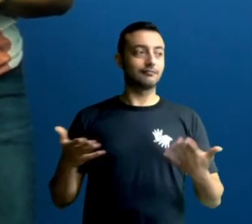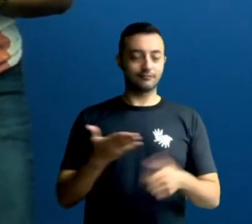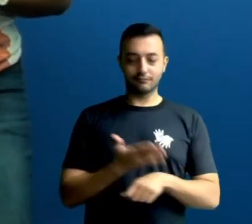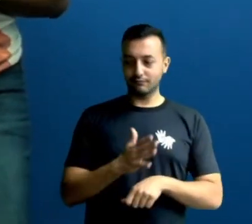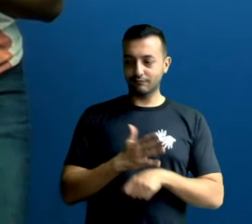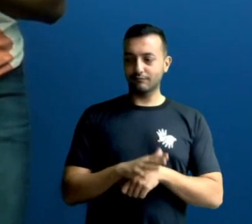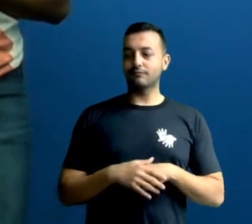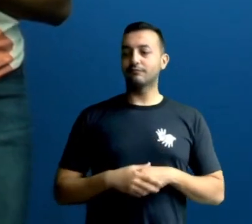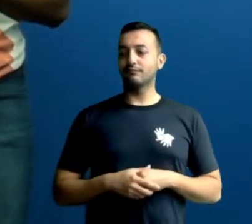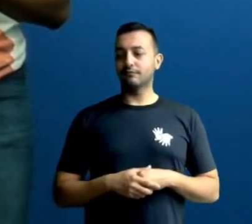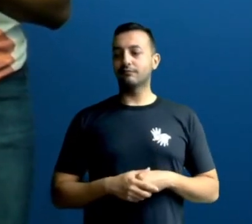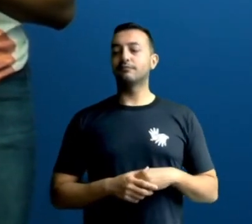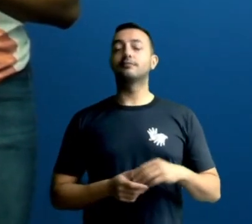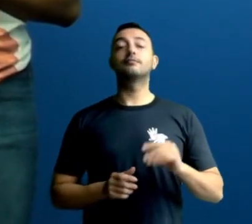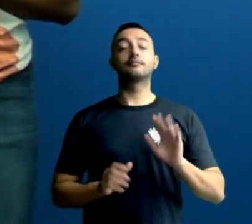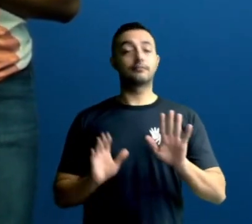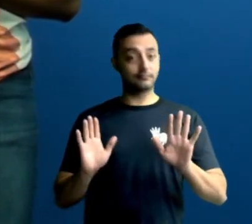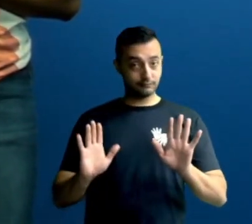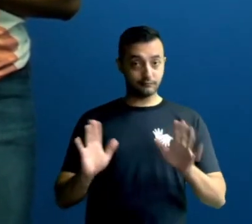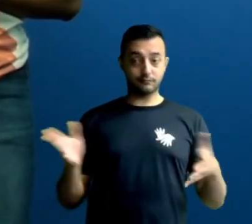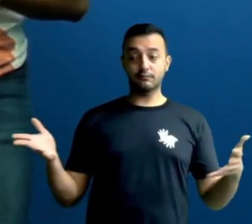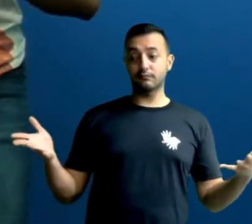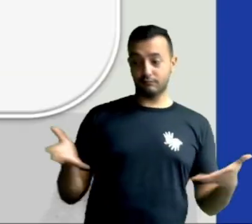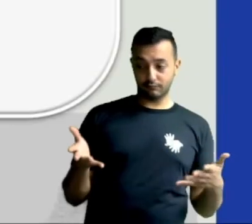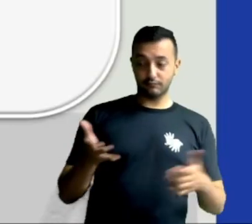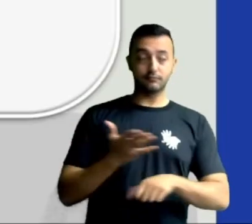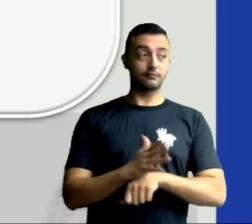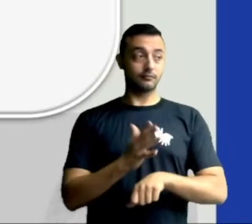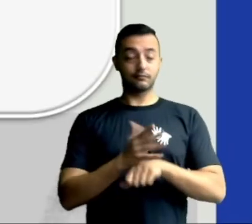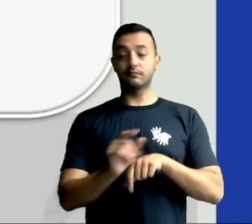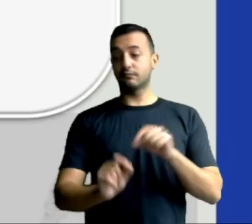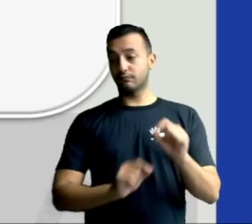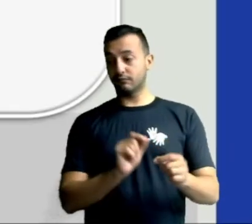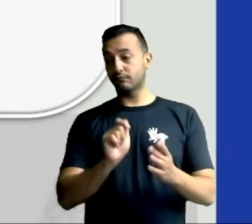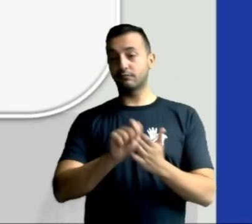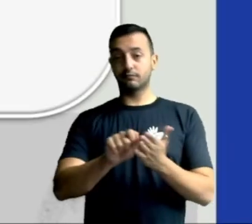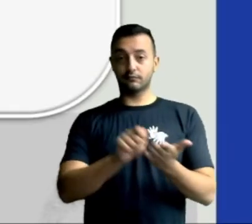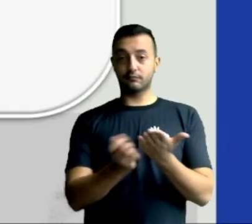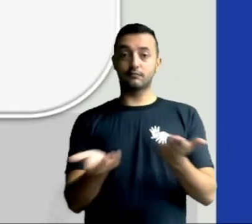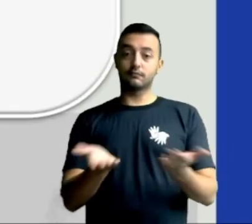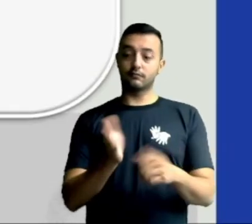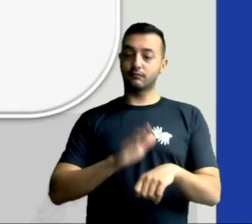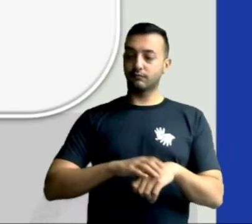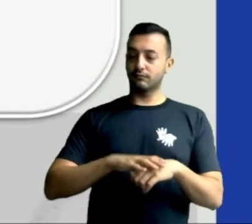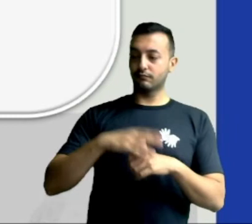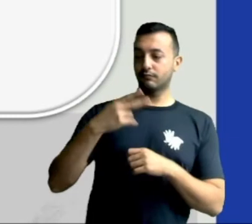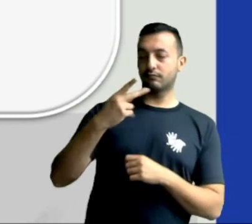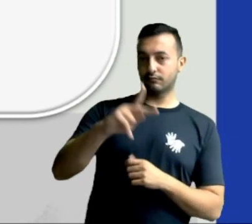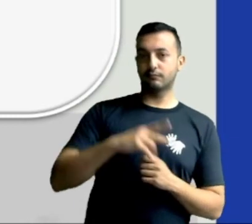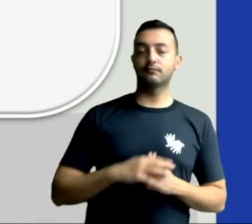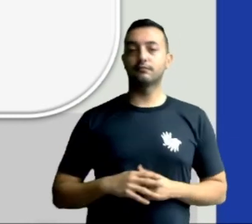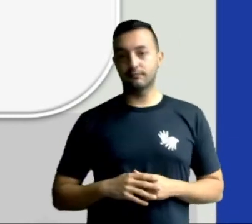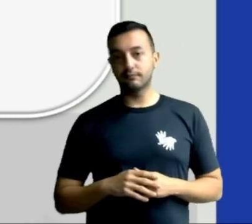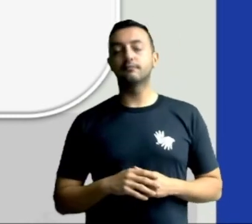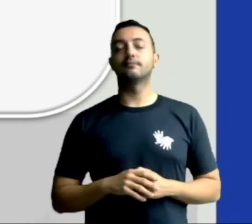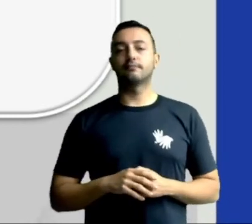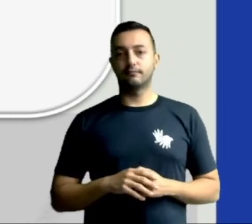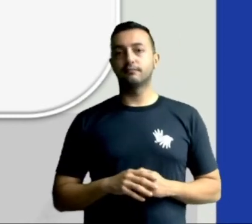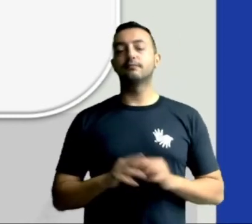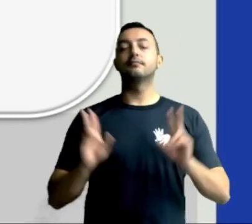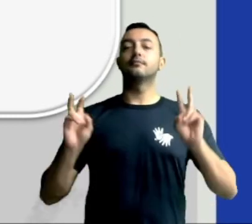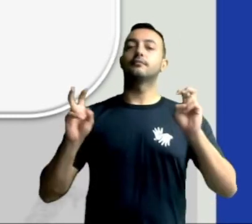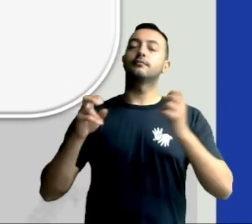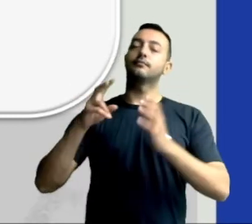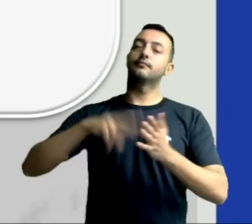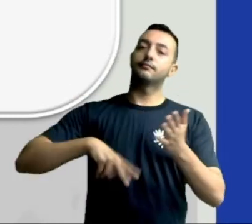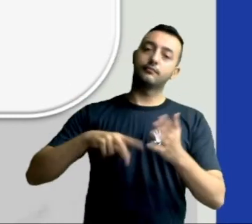prática? Gente, a prática de hoje é essa. Escritor agora é você. É isso mesmo. Dentro do tema de